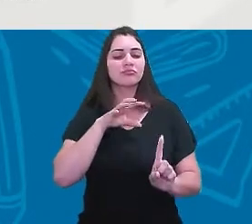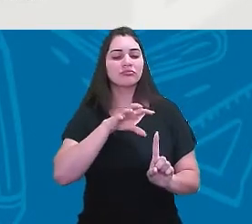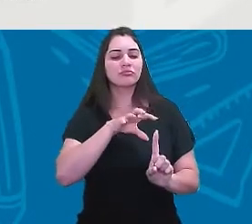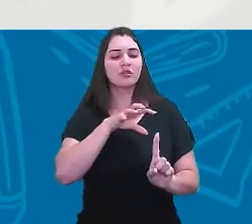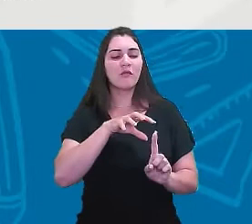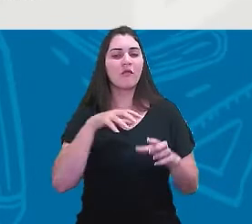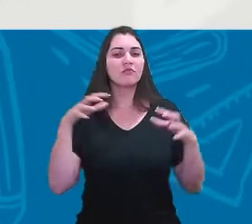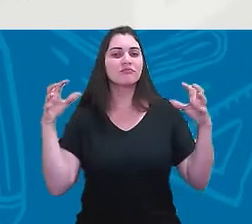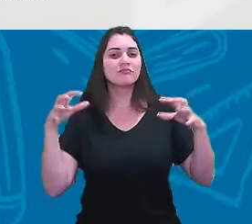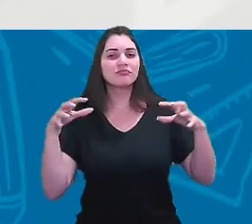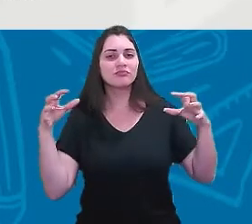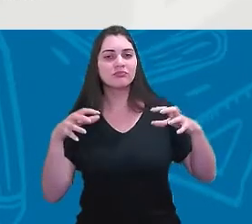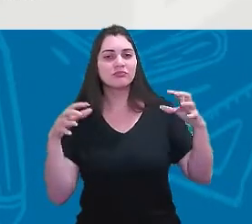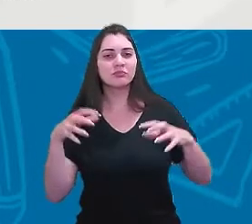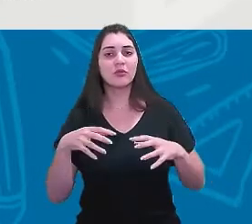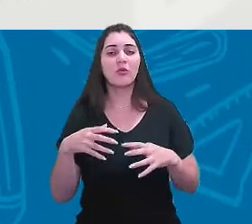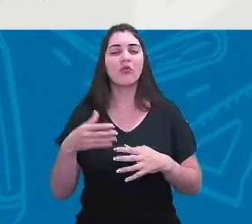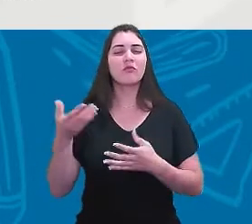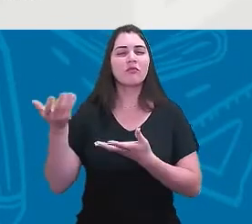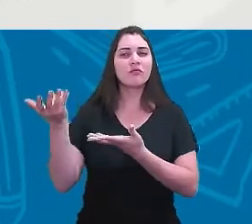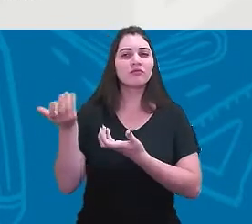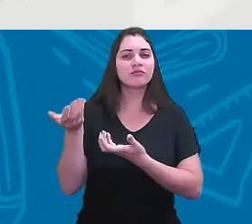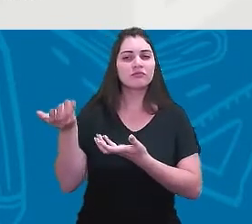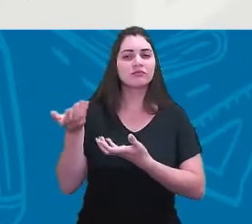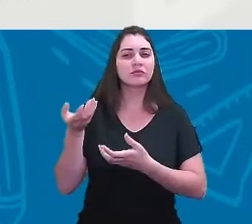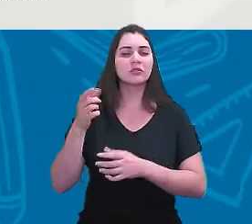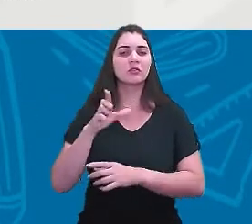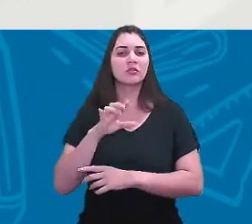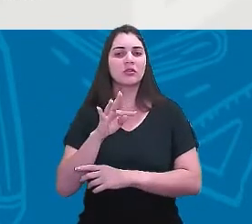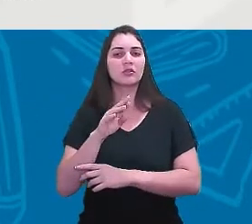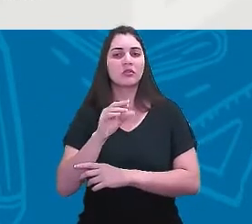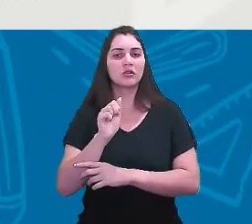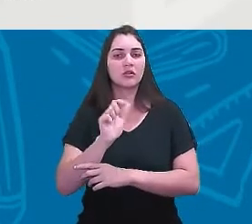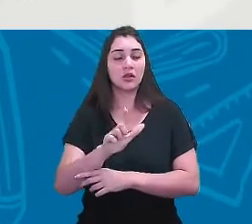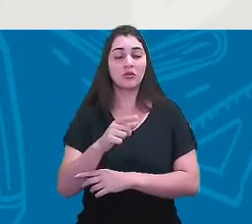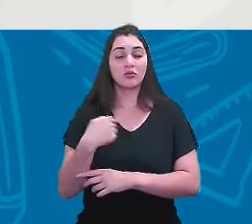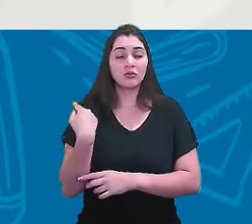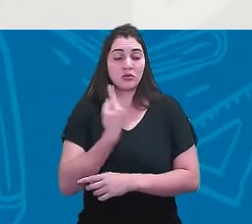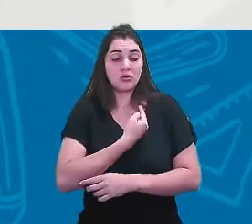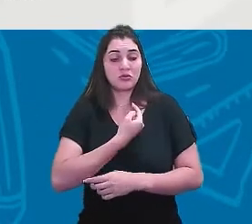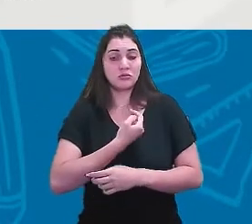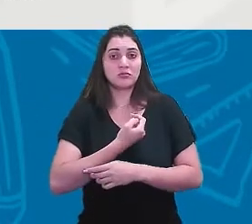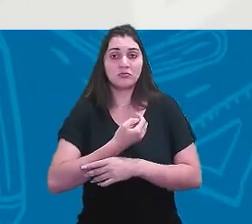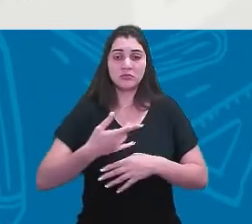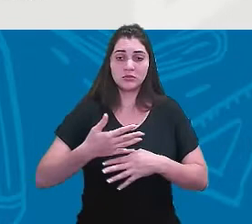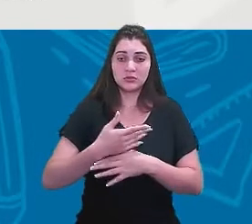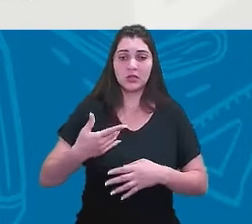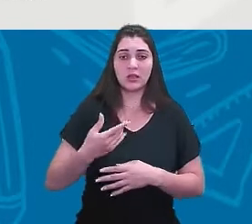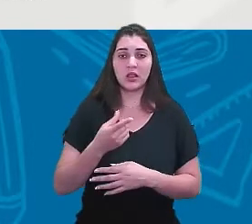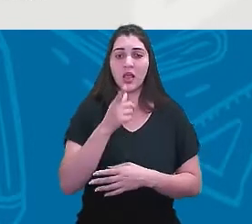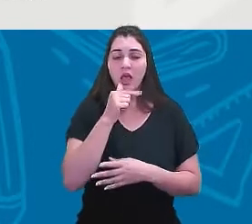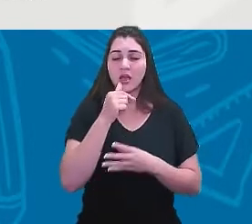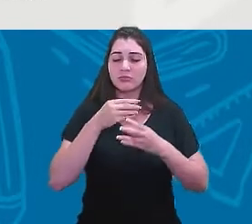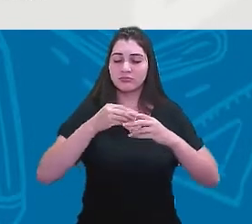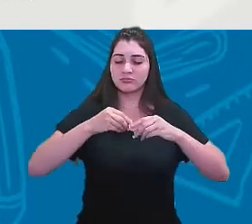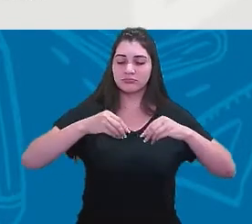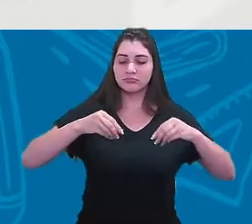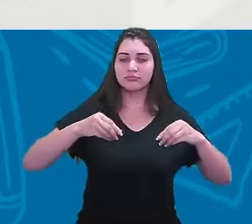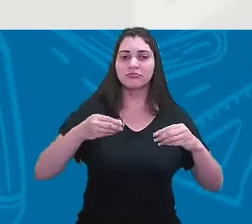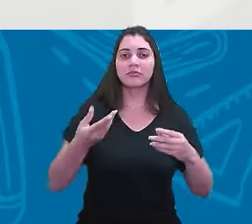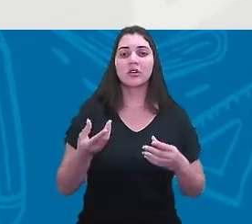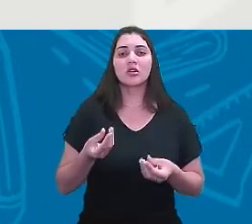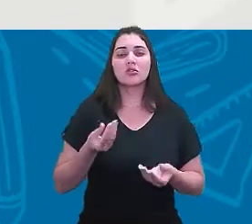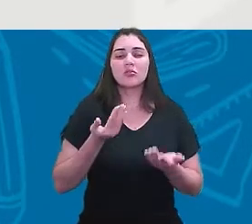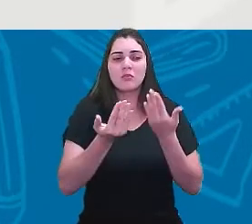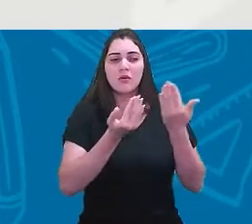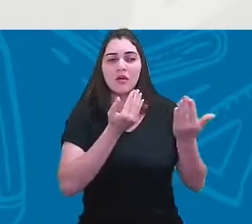das chuvas advindas do litoral, e nossa região acaba sendo uma região mais úmida quando comparada com o interior